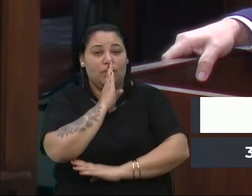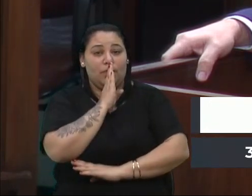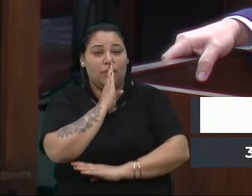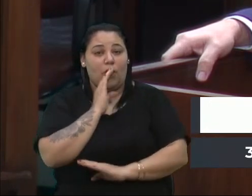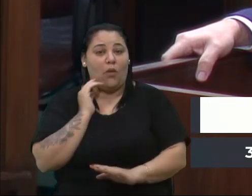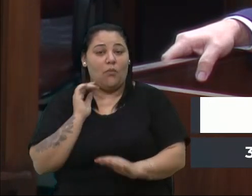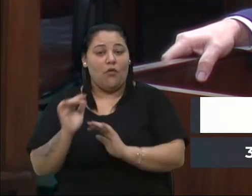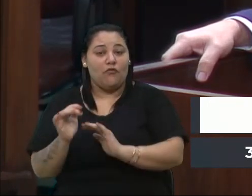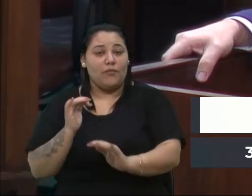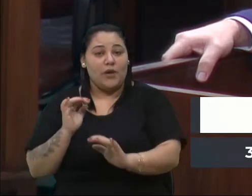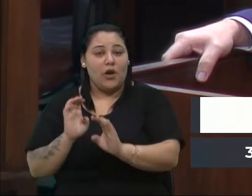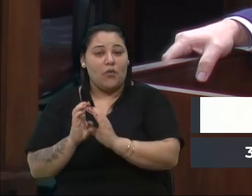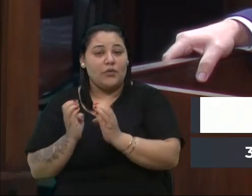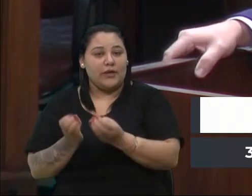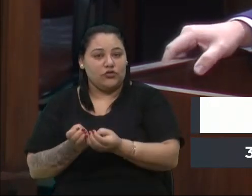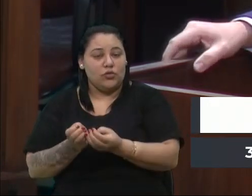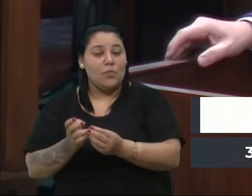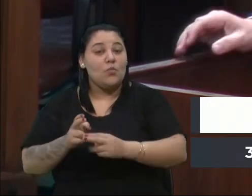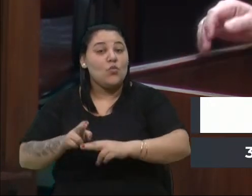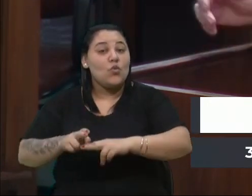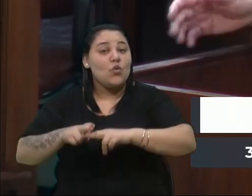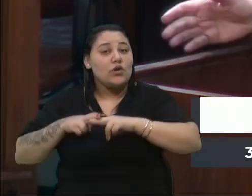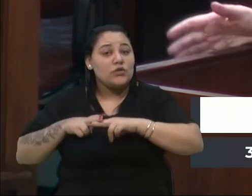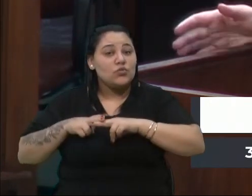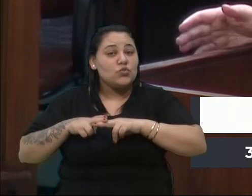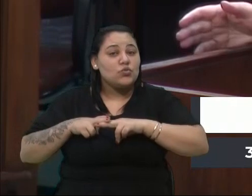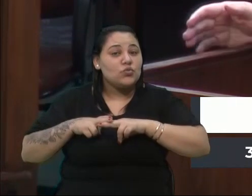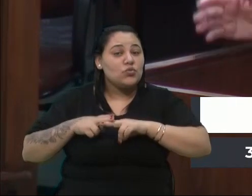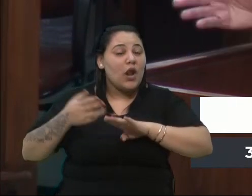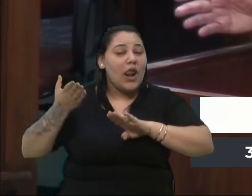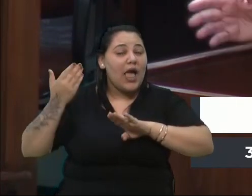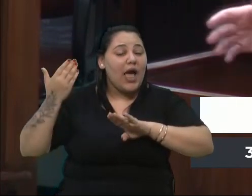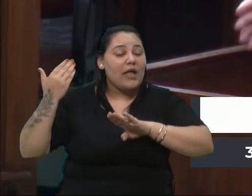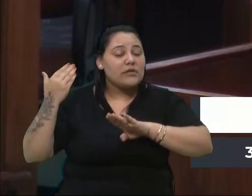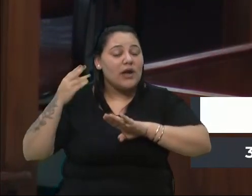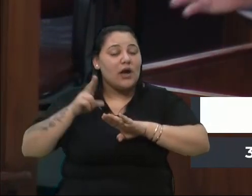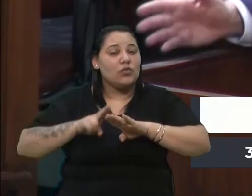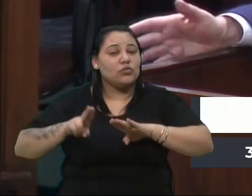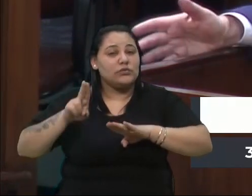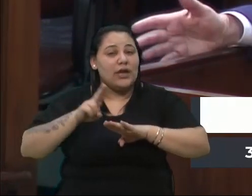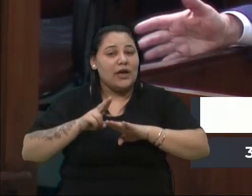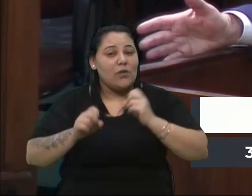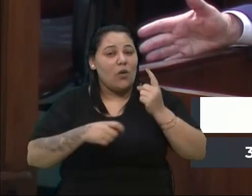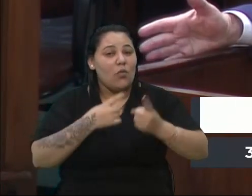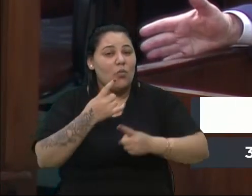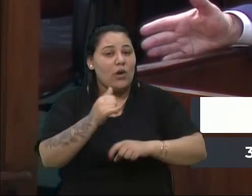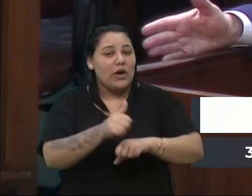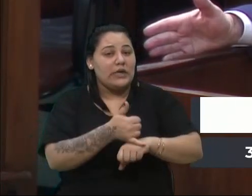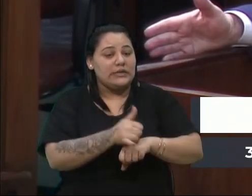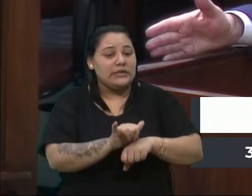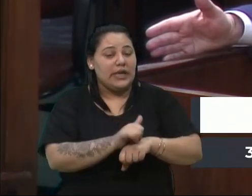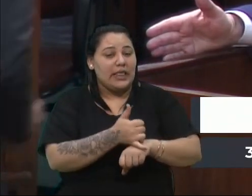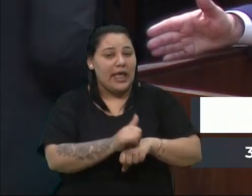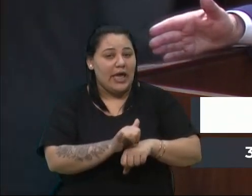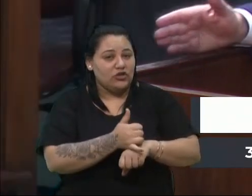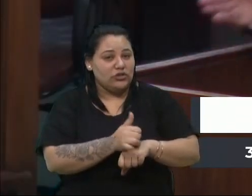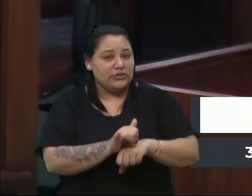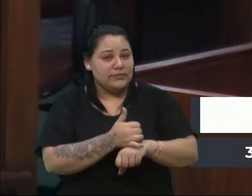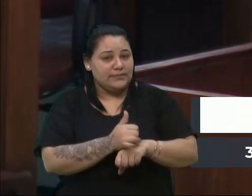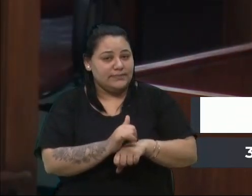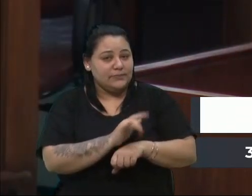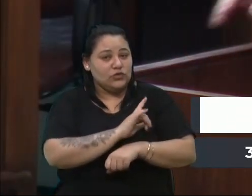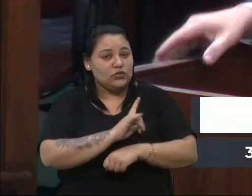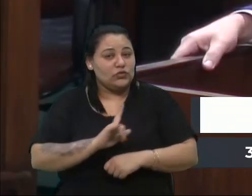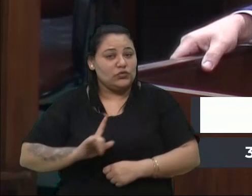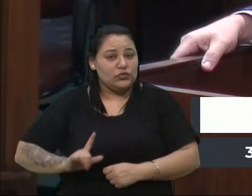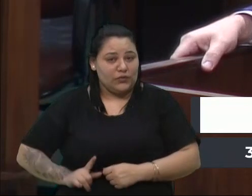comunidades. E, para tanto, foram usadas ferramentas, vamos dizer assim, do Executivo e ações governamentais que